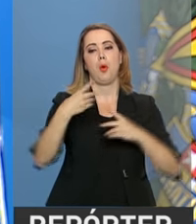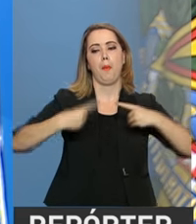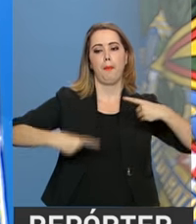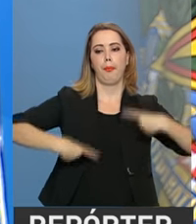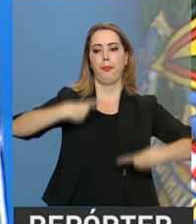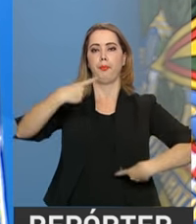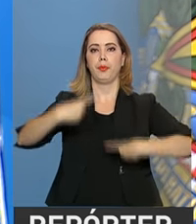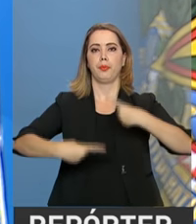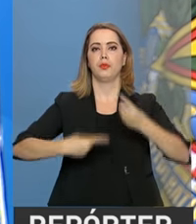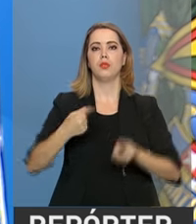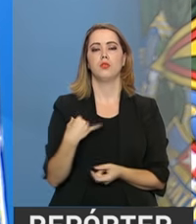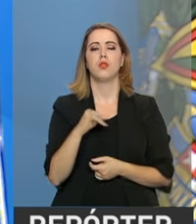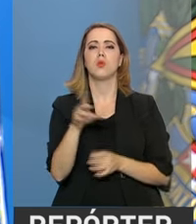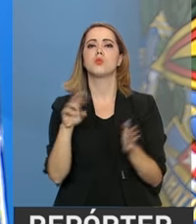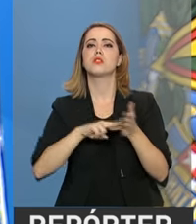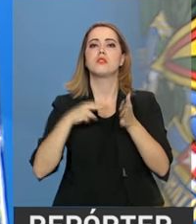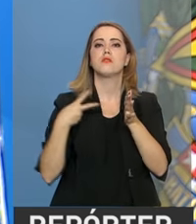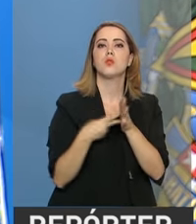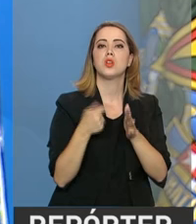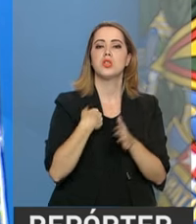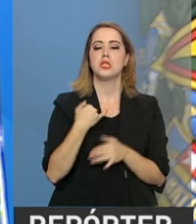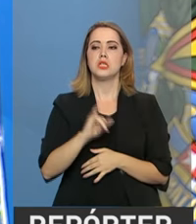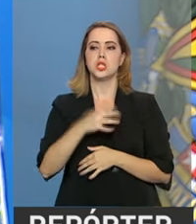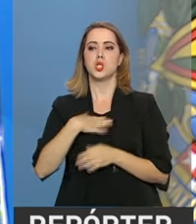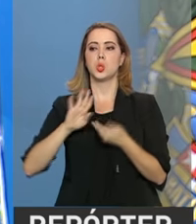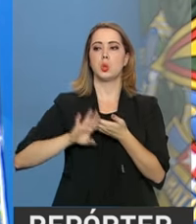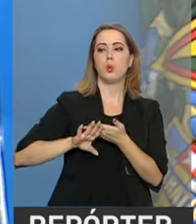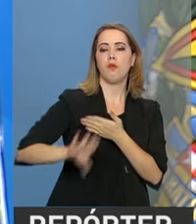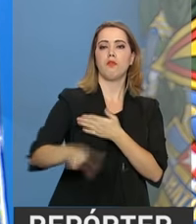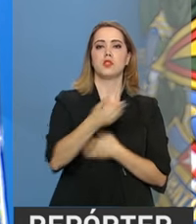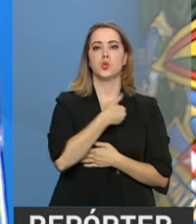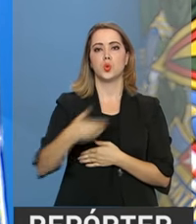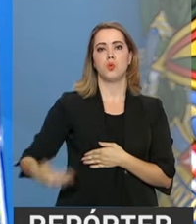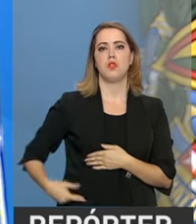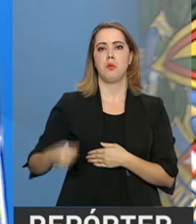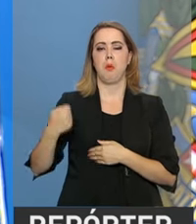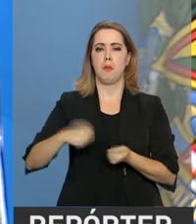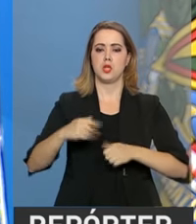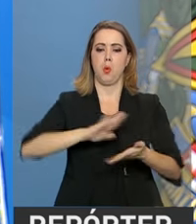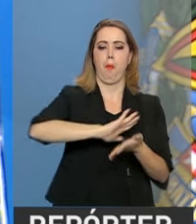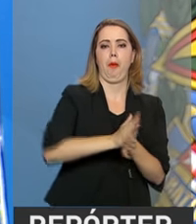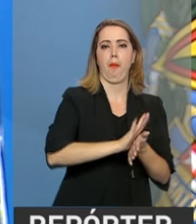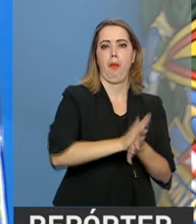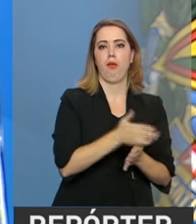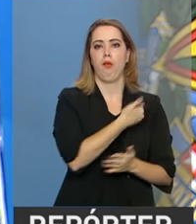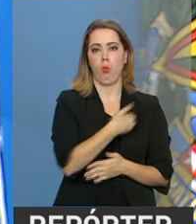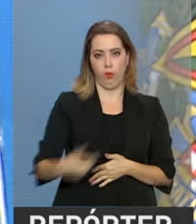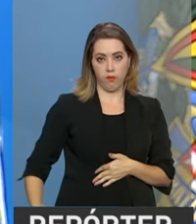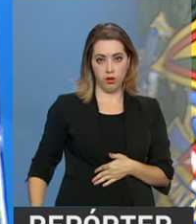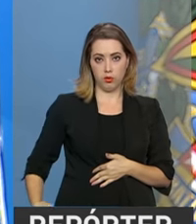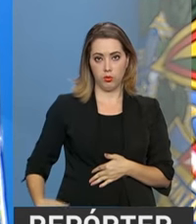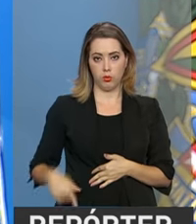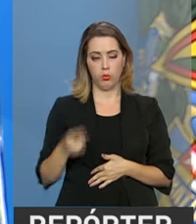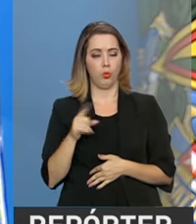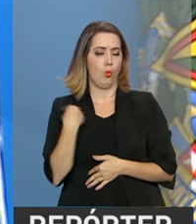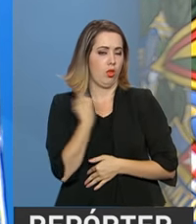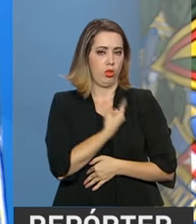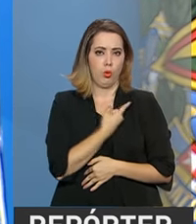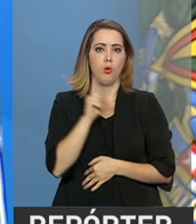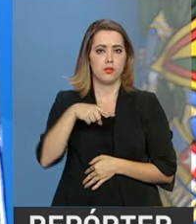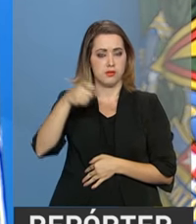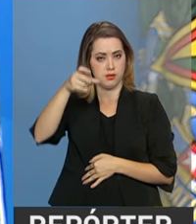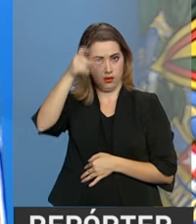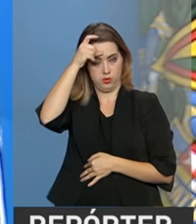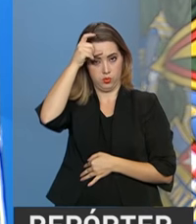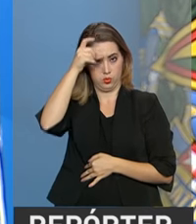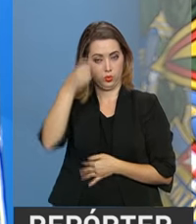oposição é a seguinte: se eu não estou no governo, eu tenho que destruir o governo. Isso não é uma coisa nossa, é uma coisa cultural. Nós não temos que nos incomodar com